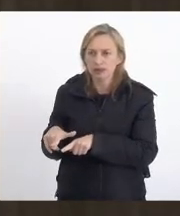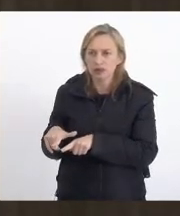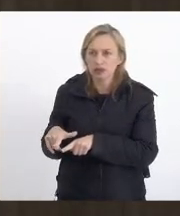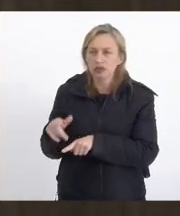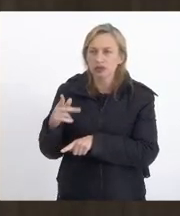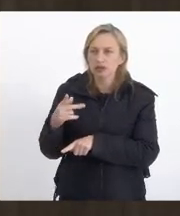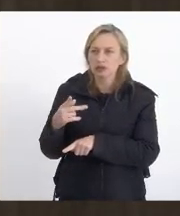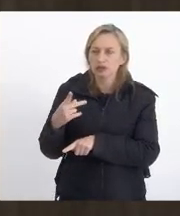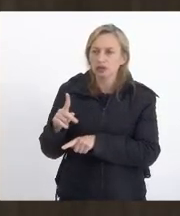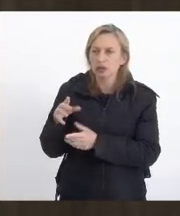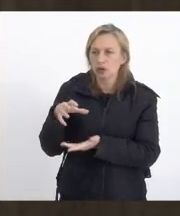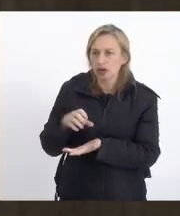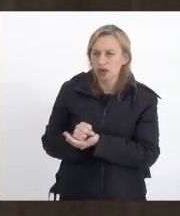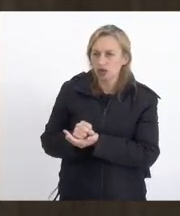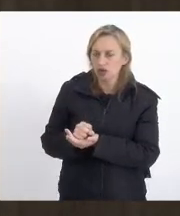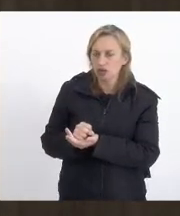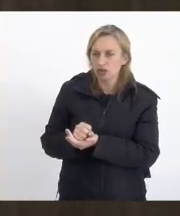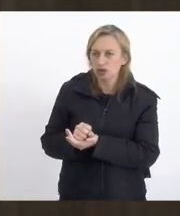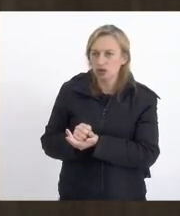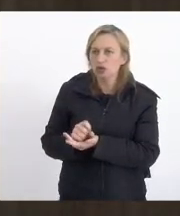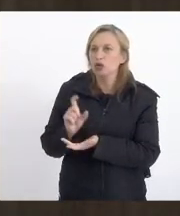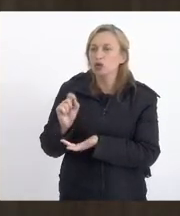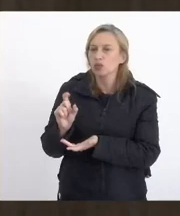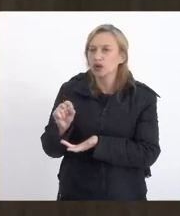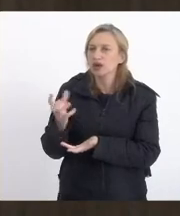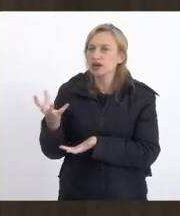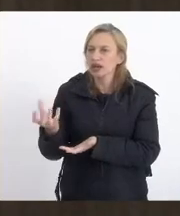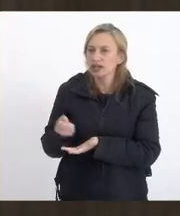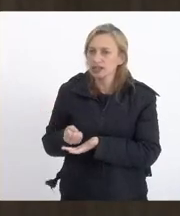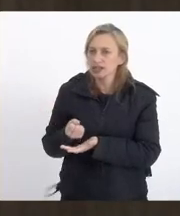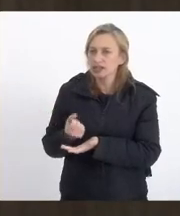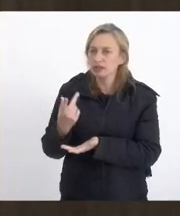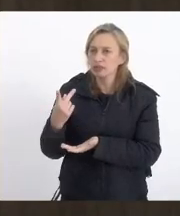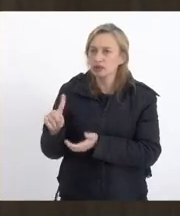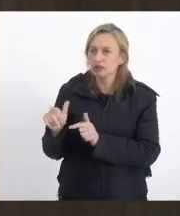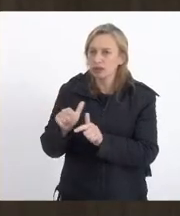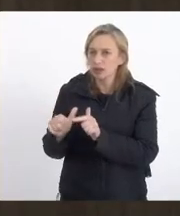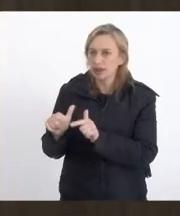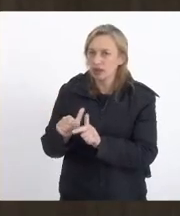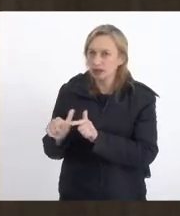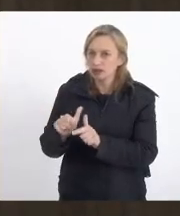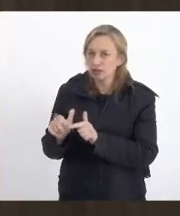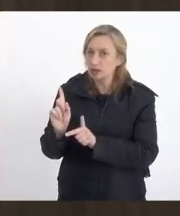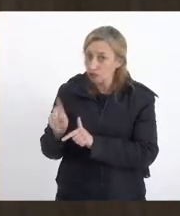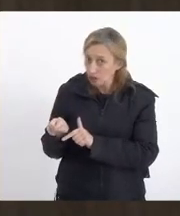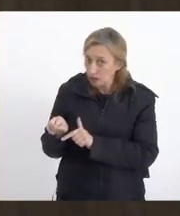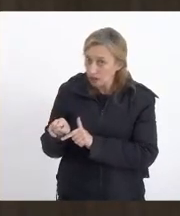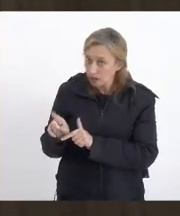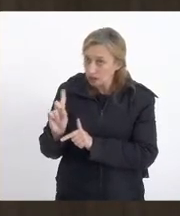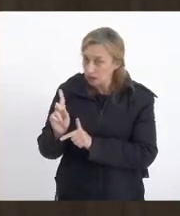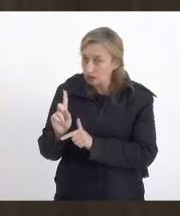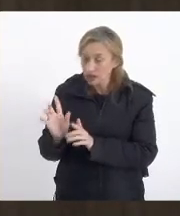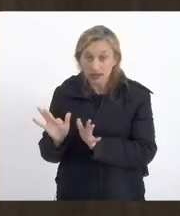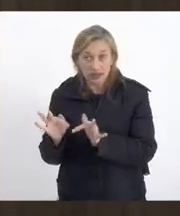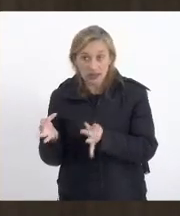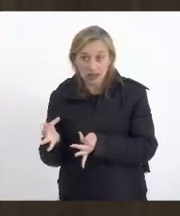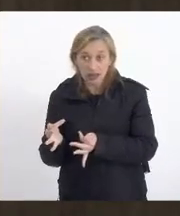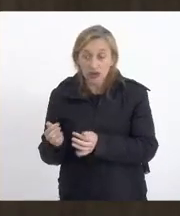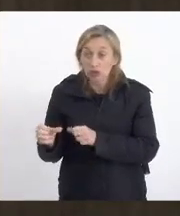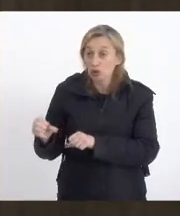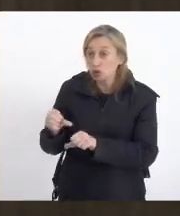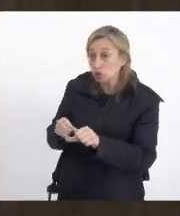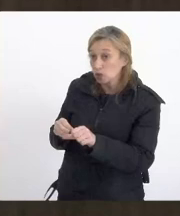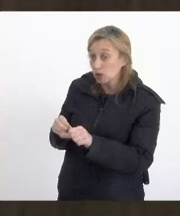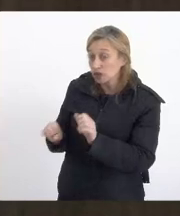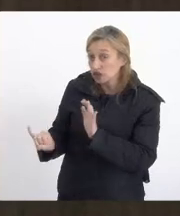seus registros, constar o que eles recebem pelos seus proventos. Não é isso? Não é simplesmente uma troca